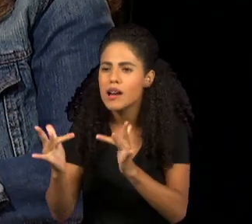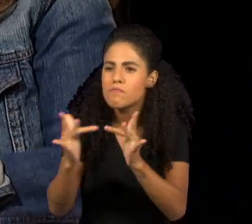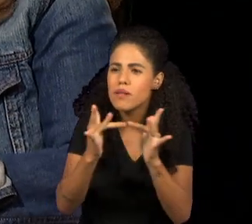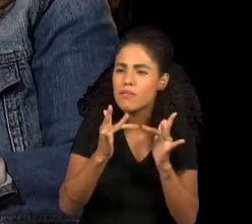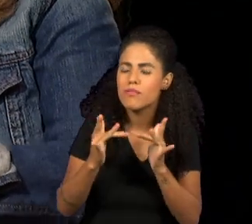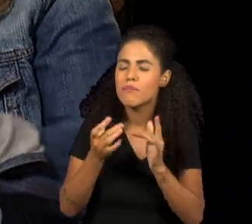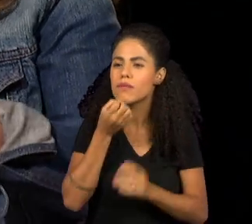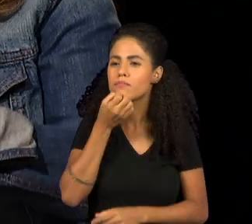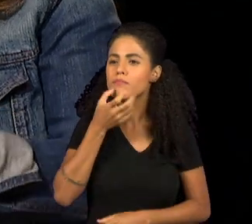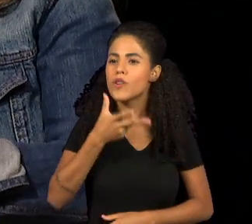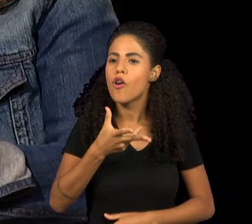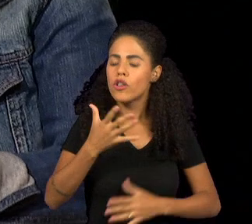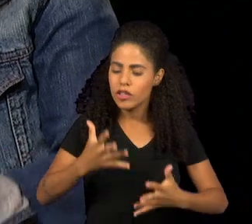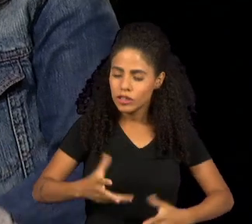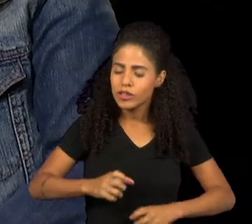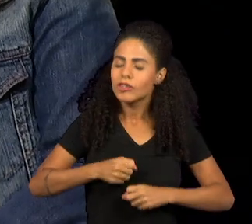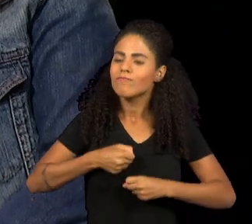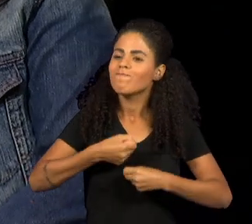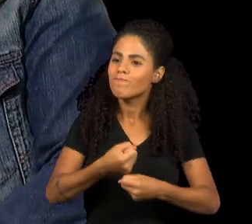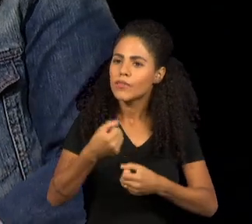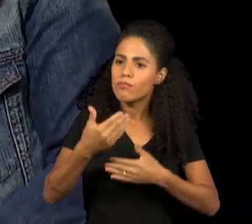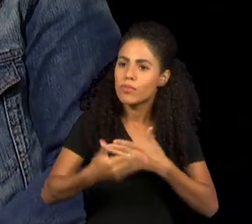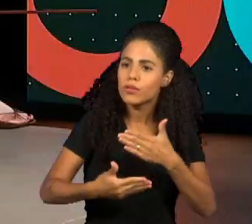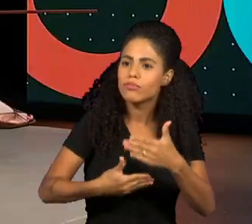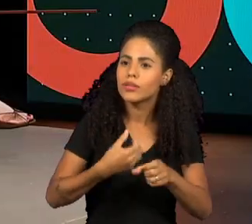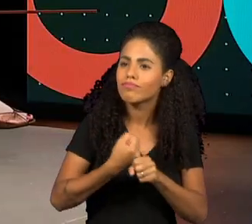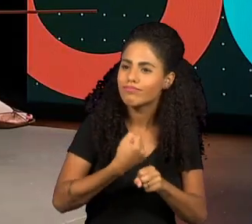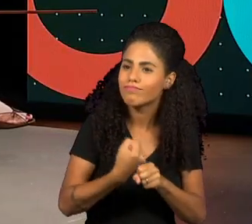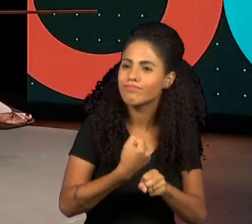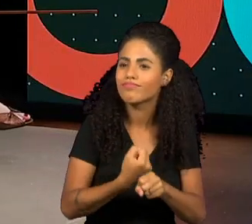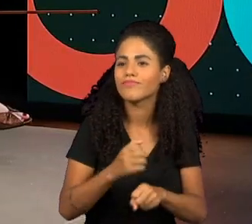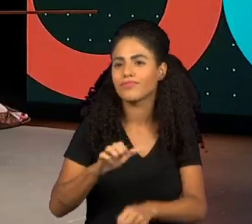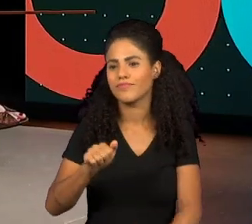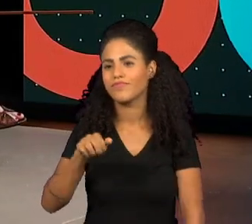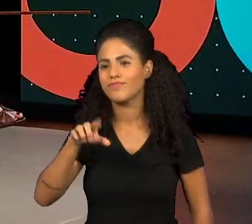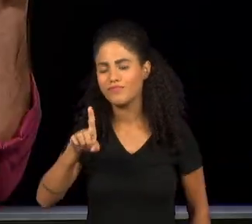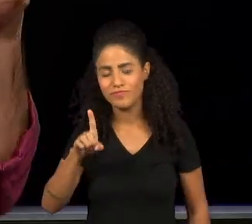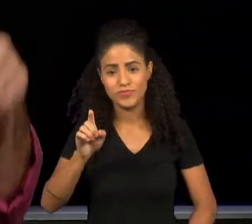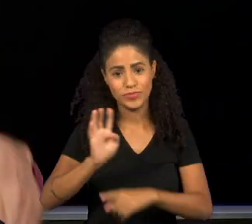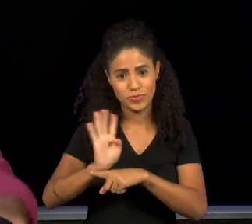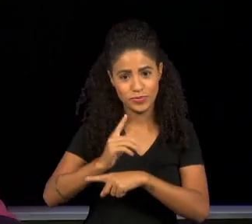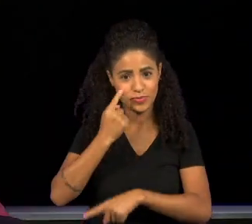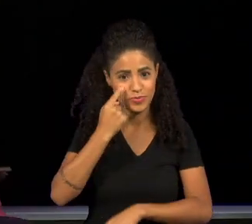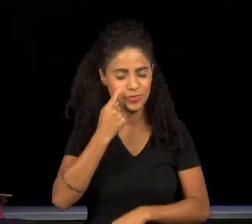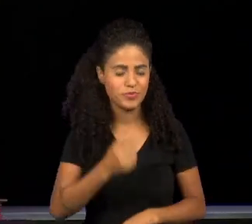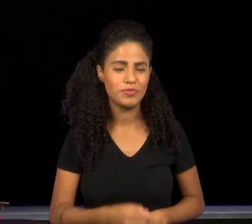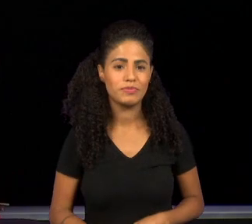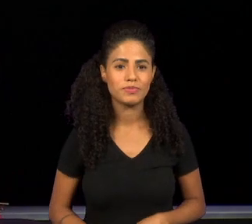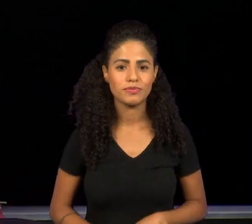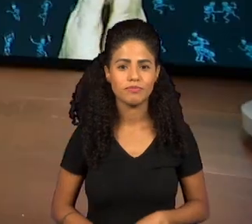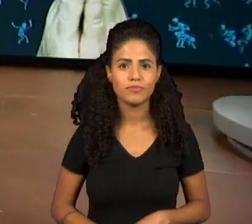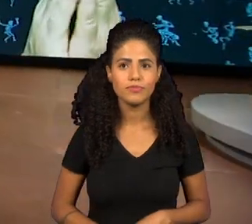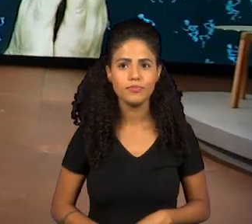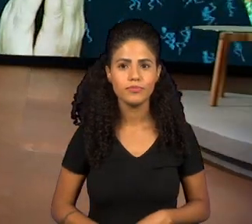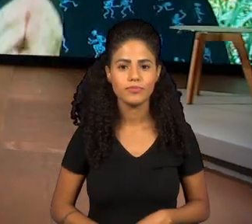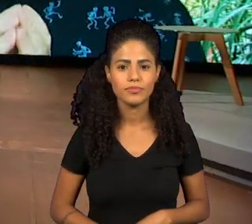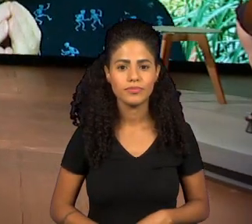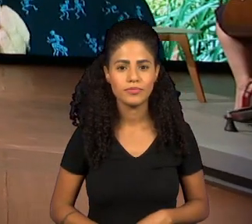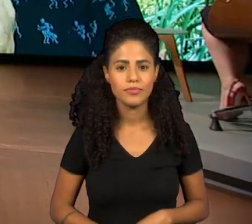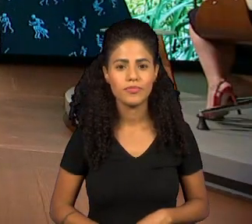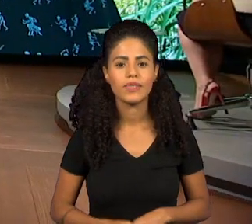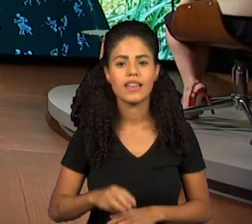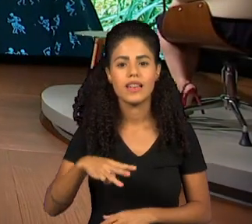muita força nos anos seguintes da IAD. Mais um depoimento para você, olha só. Meu Deus. Querida